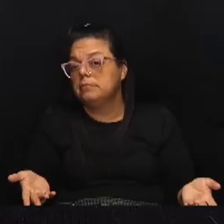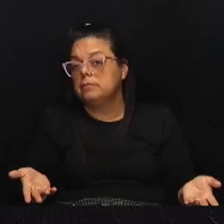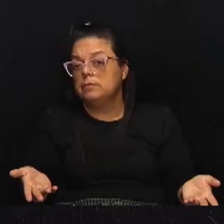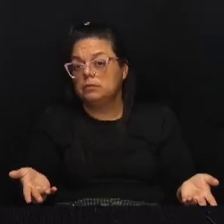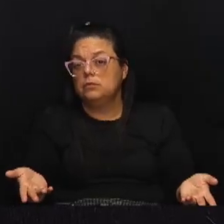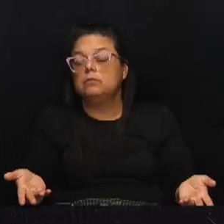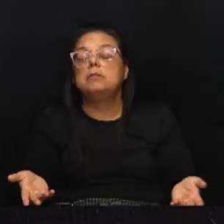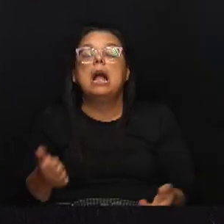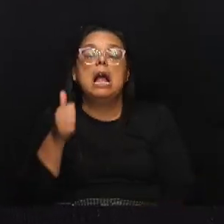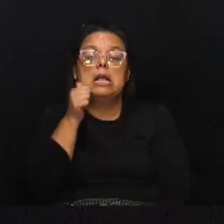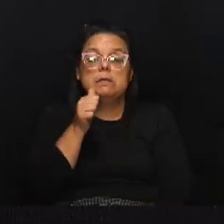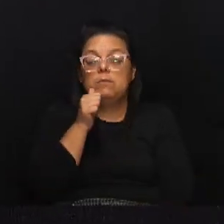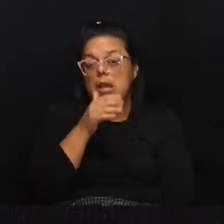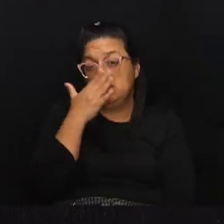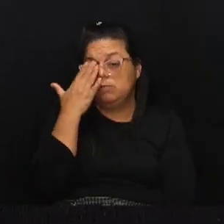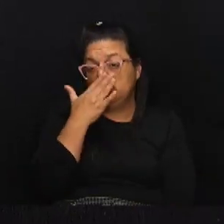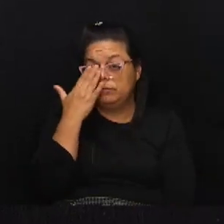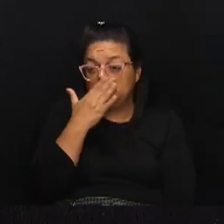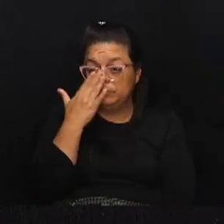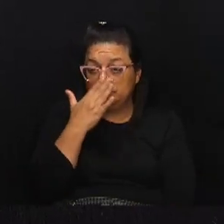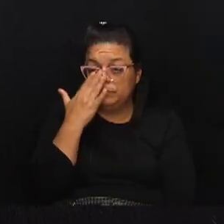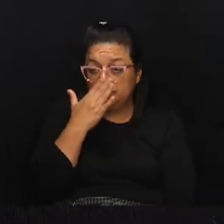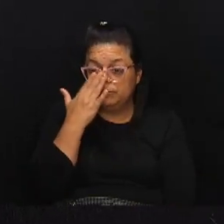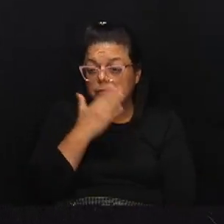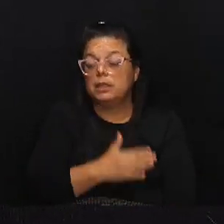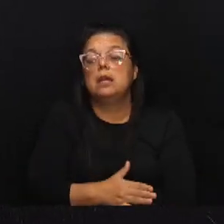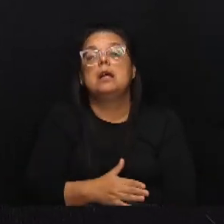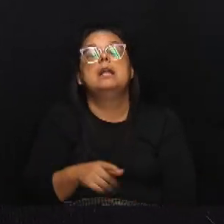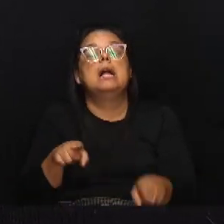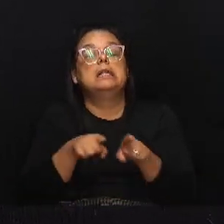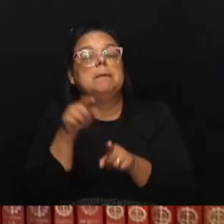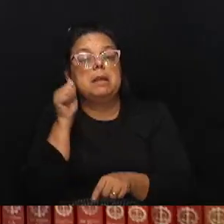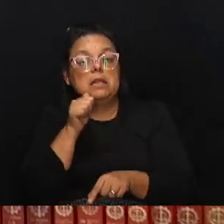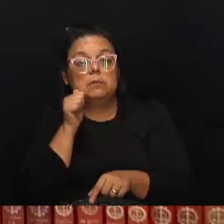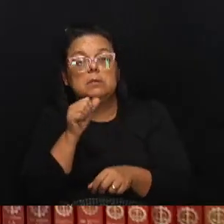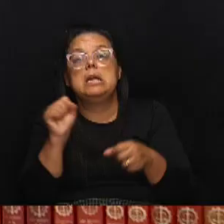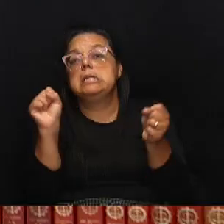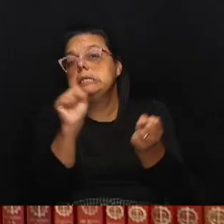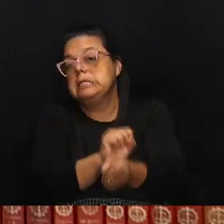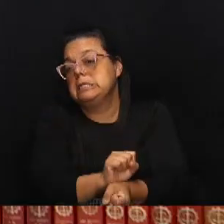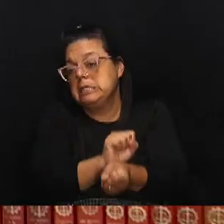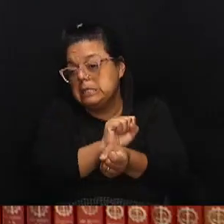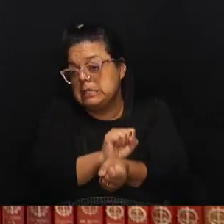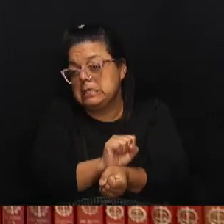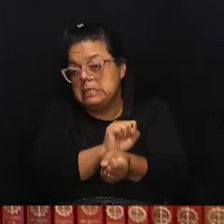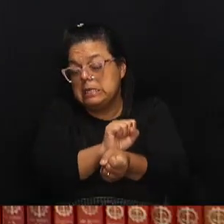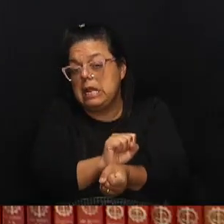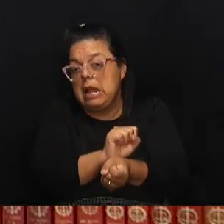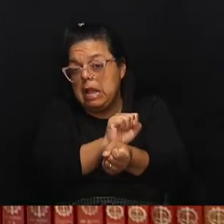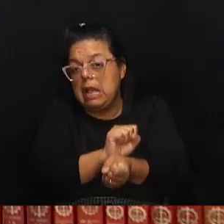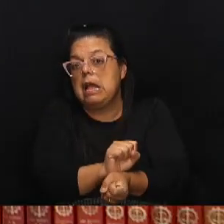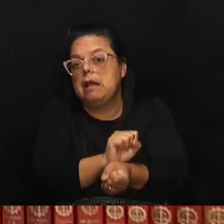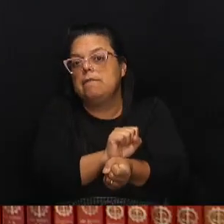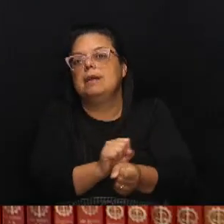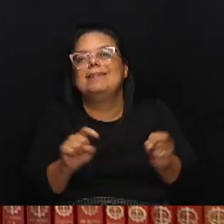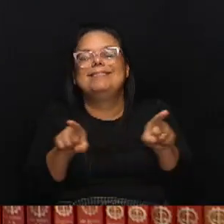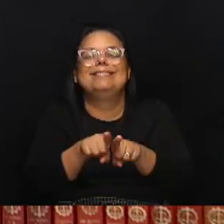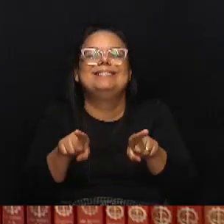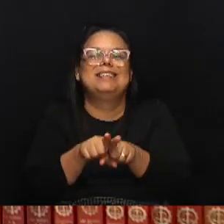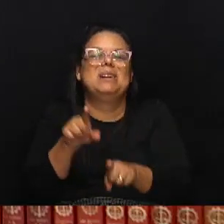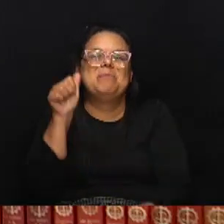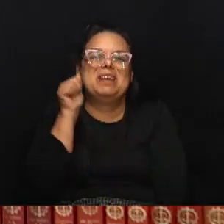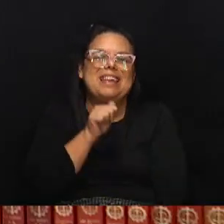As prostitutas, as escravizadas e também as mulheres